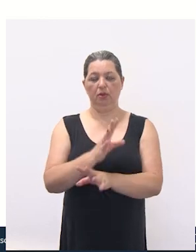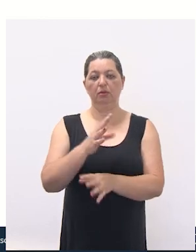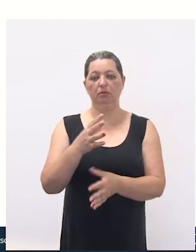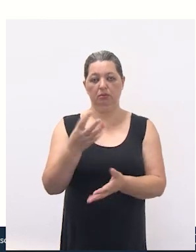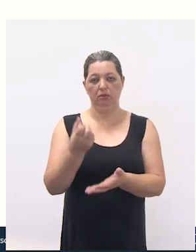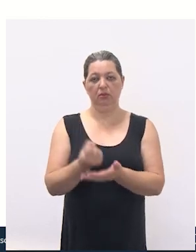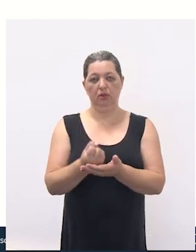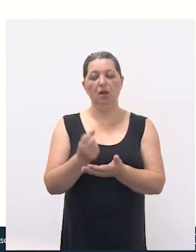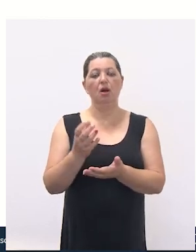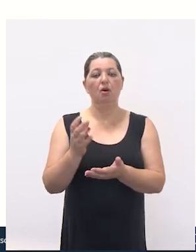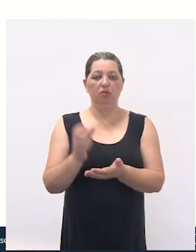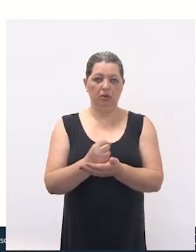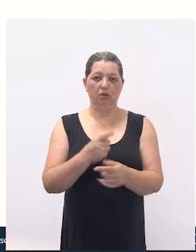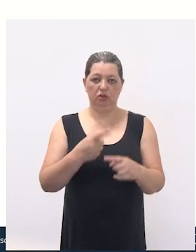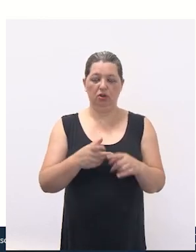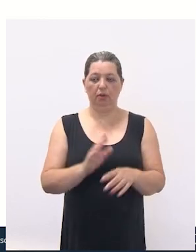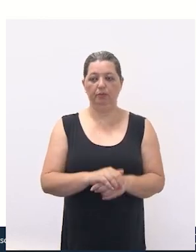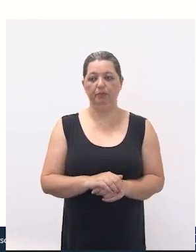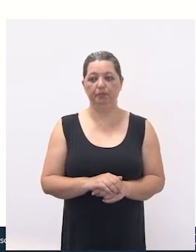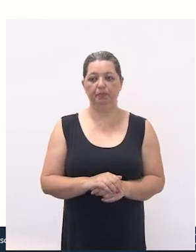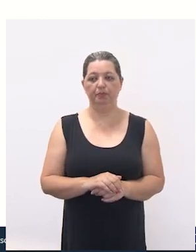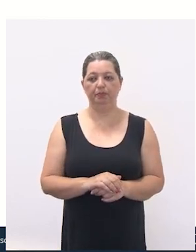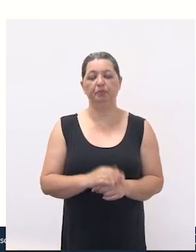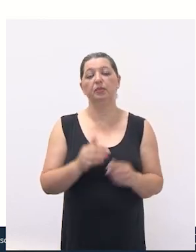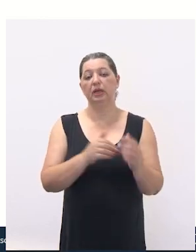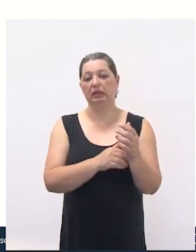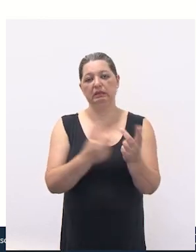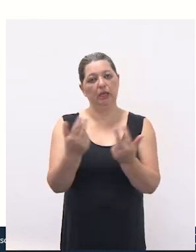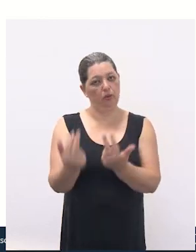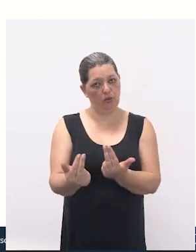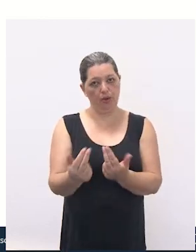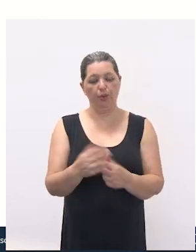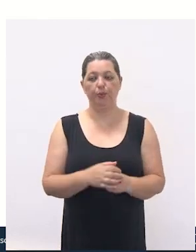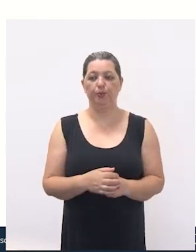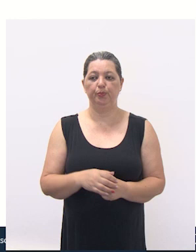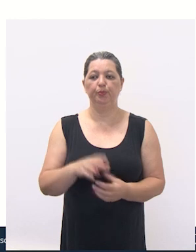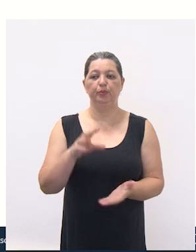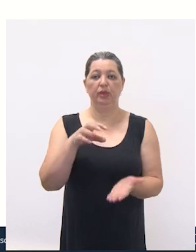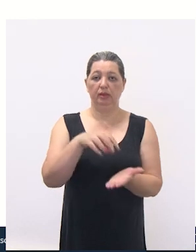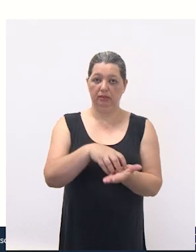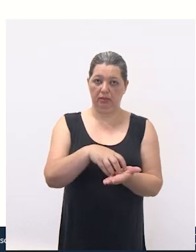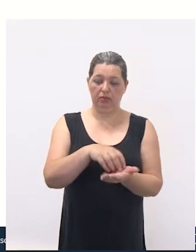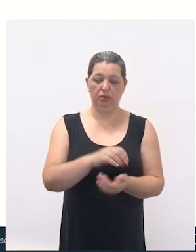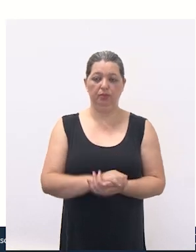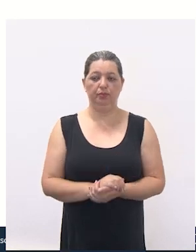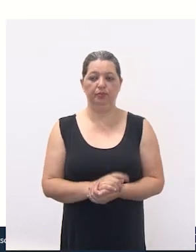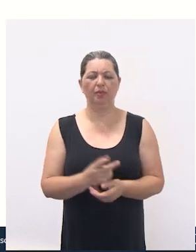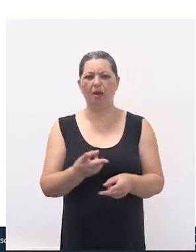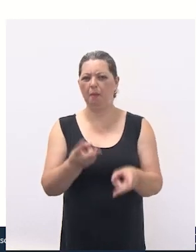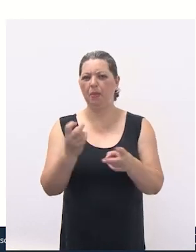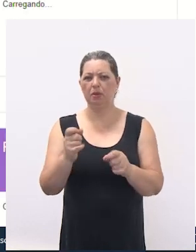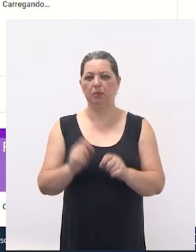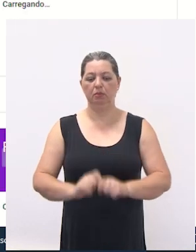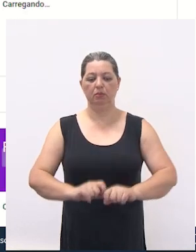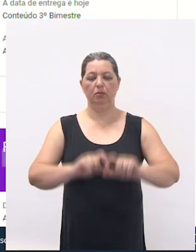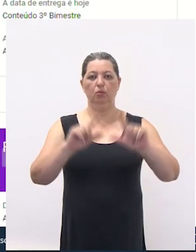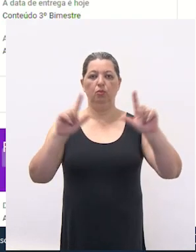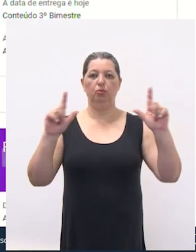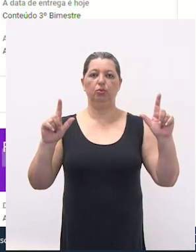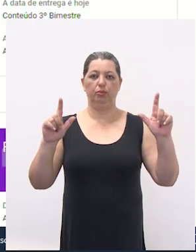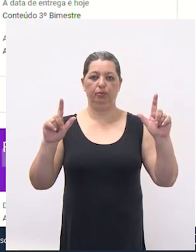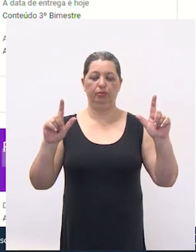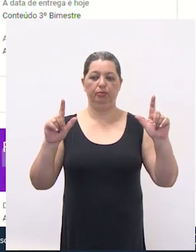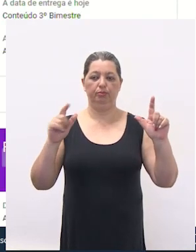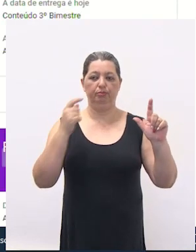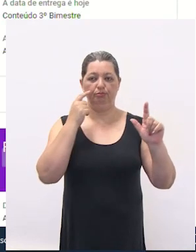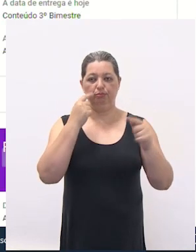né? A senha minha é a mesma da sede, e aí vocês vão perceber que vai abrir a tela aqui já